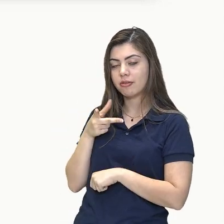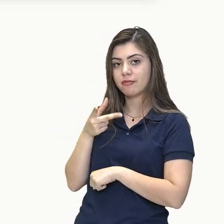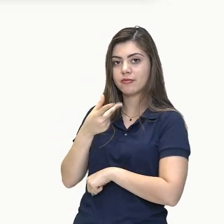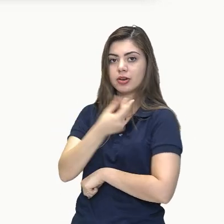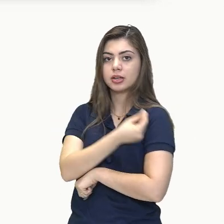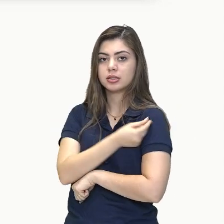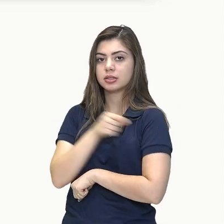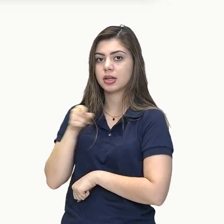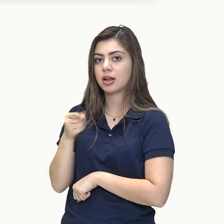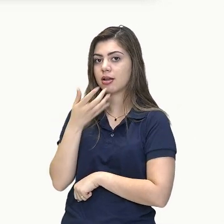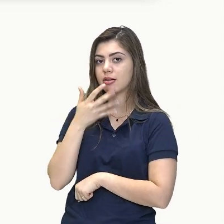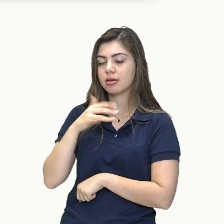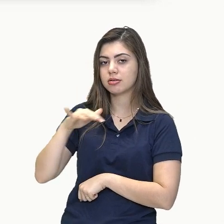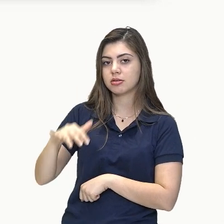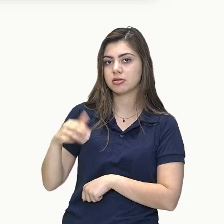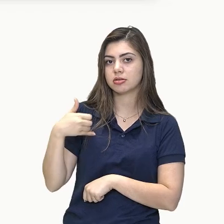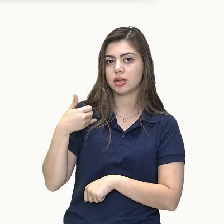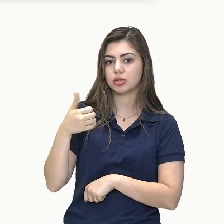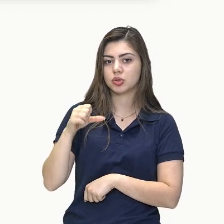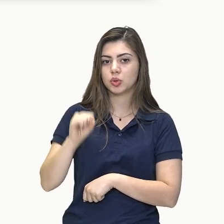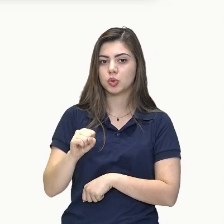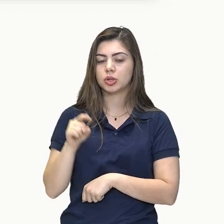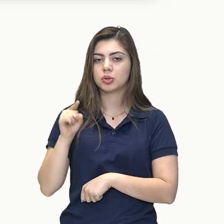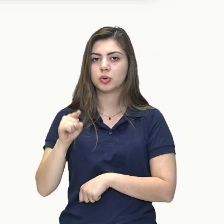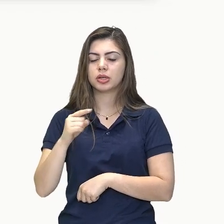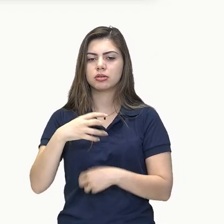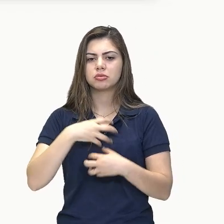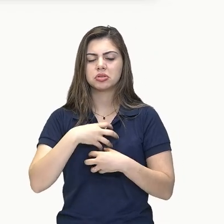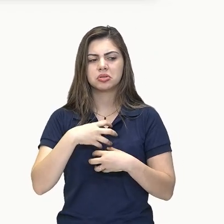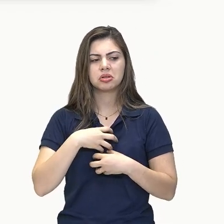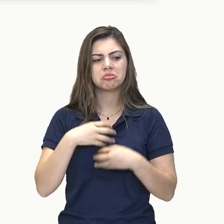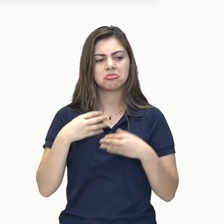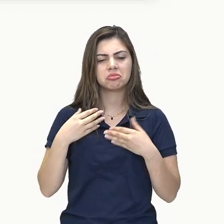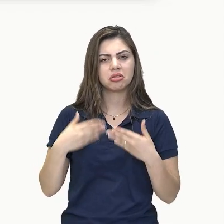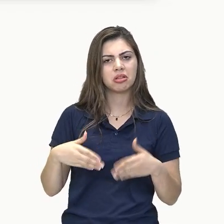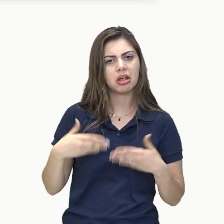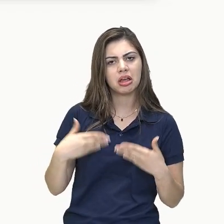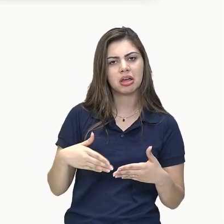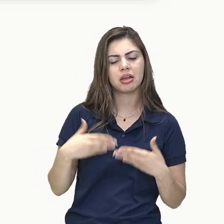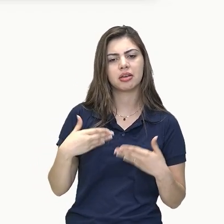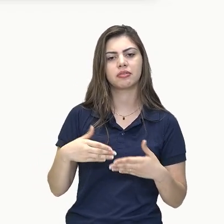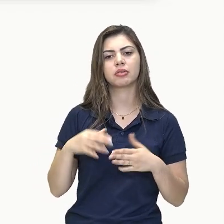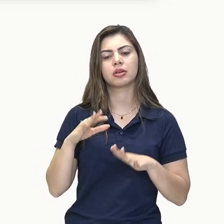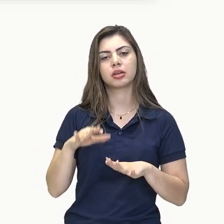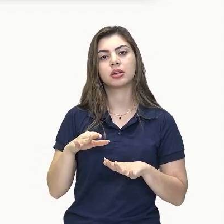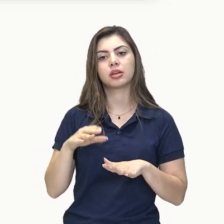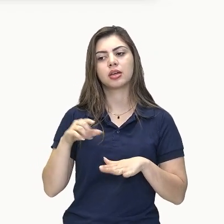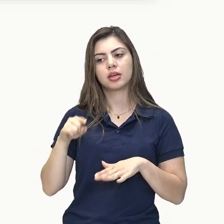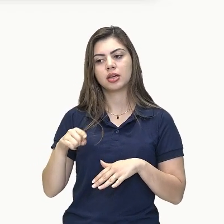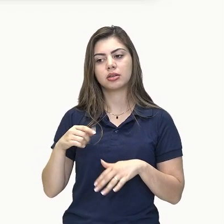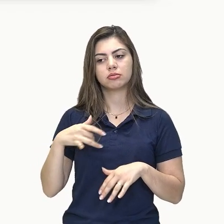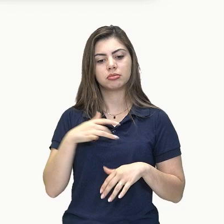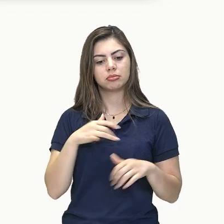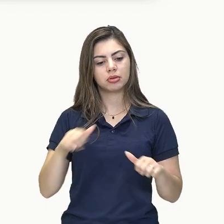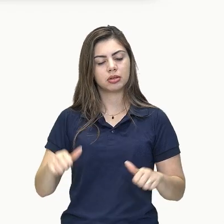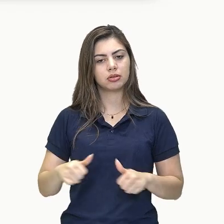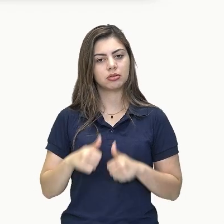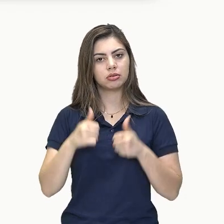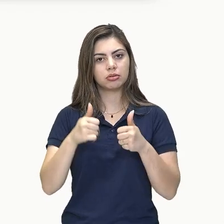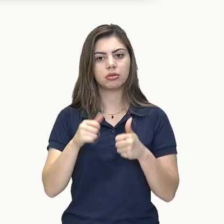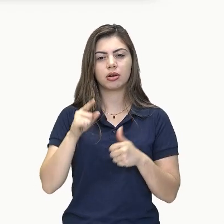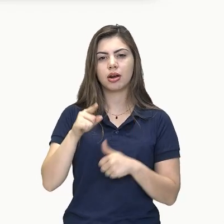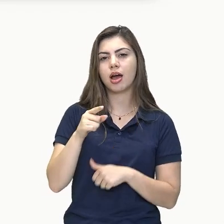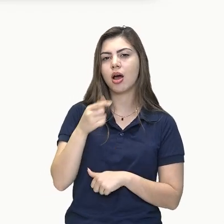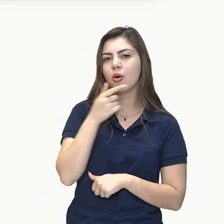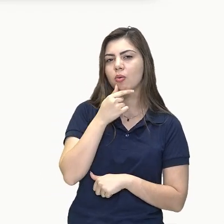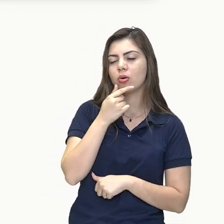ele teve sintomas leves e após a sua recuperação, Jenner repetiu aí o processo, só